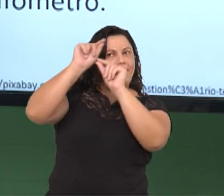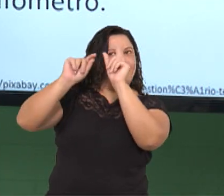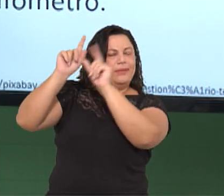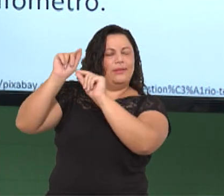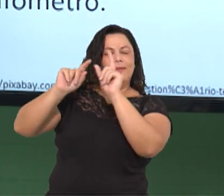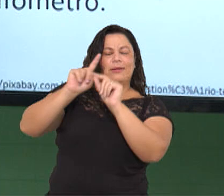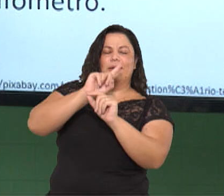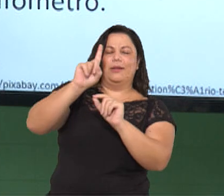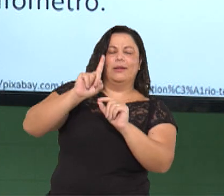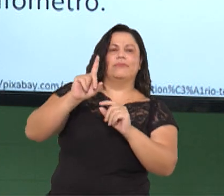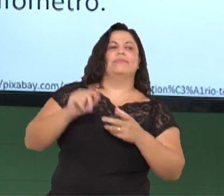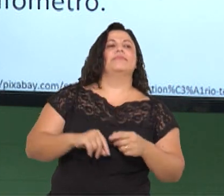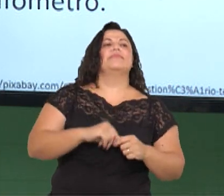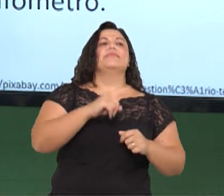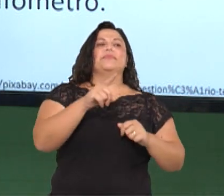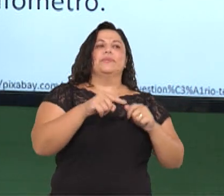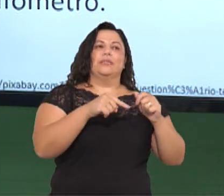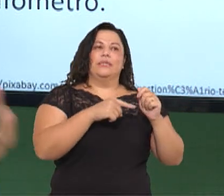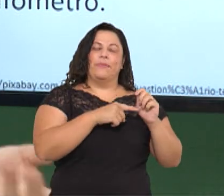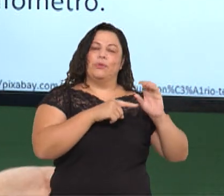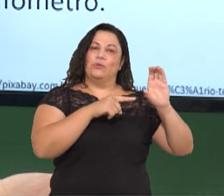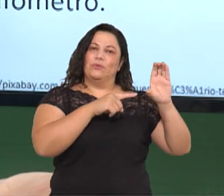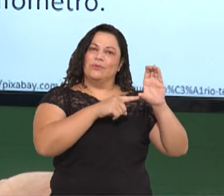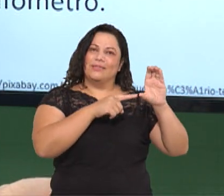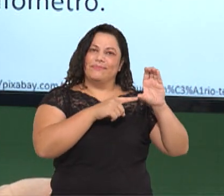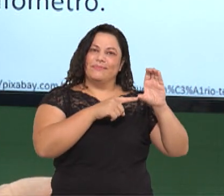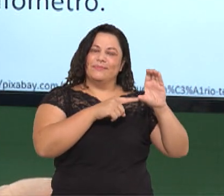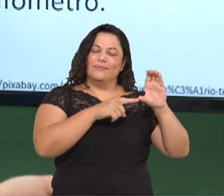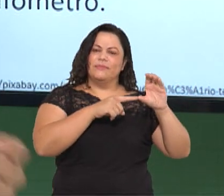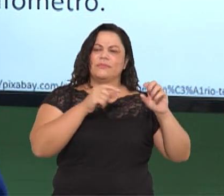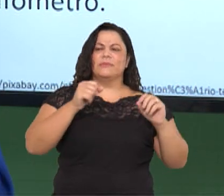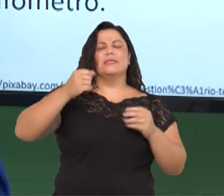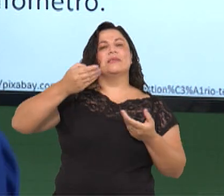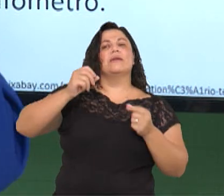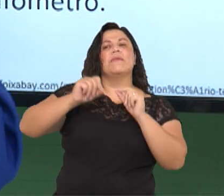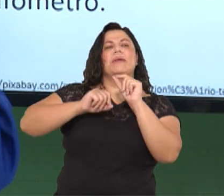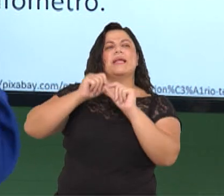O termômetro, você conhece, é um instrumento que serve para quê?